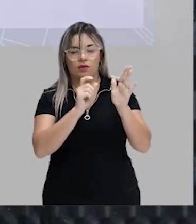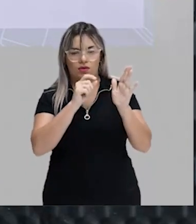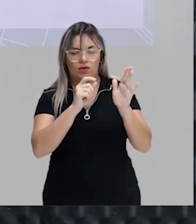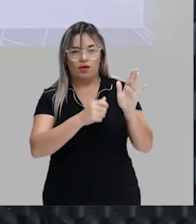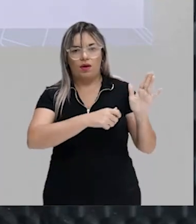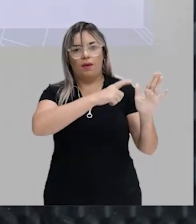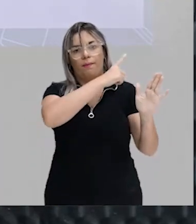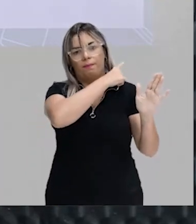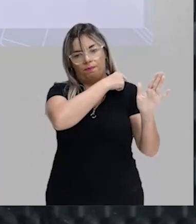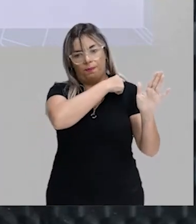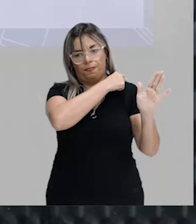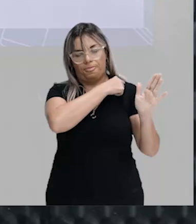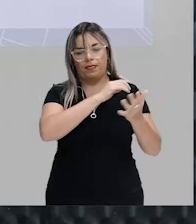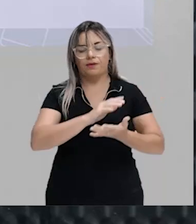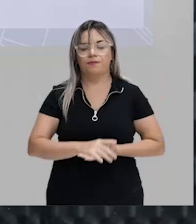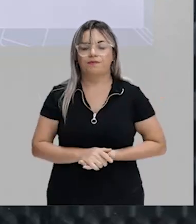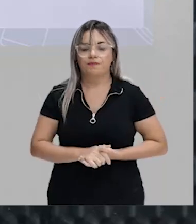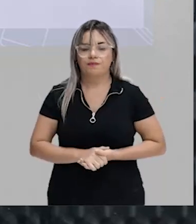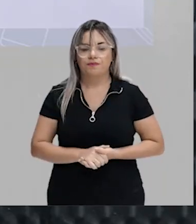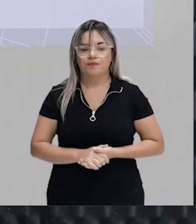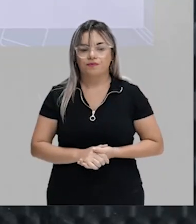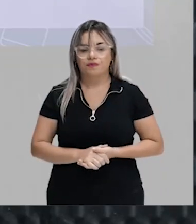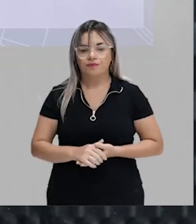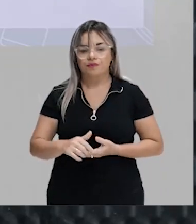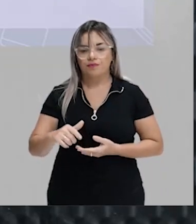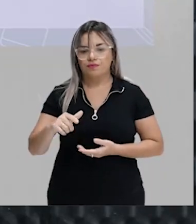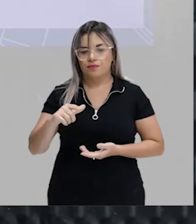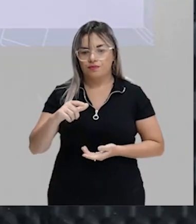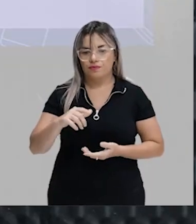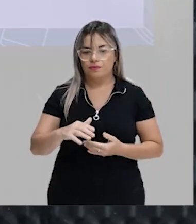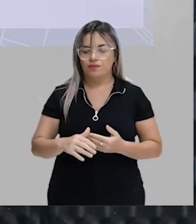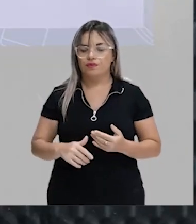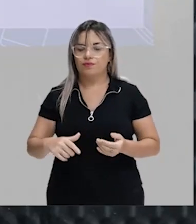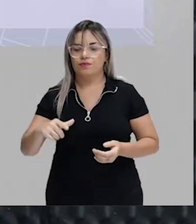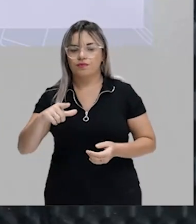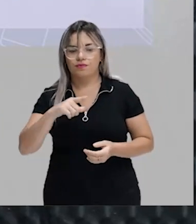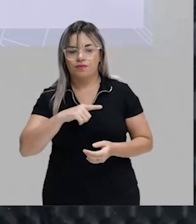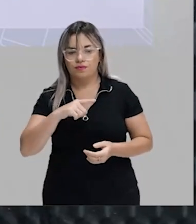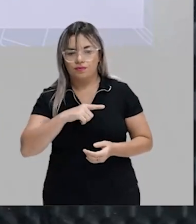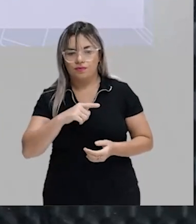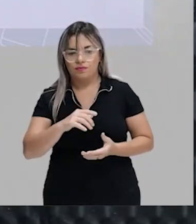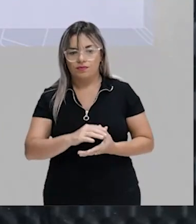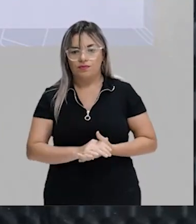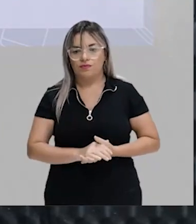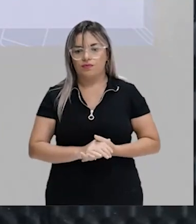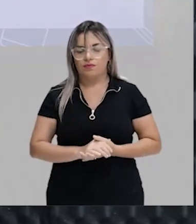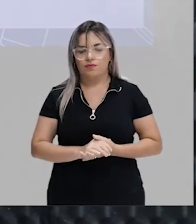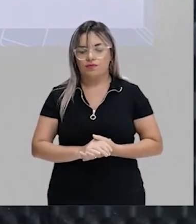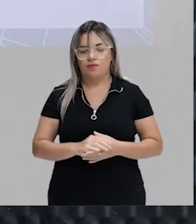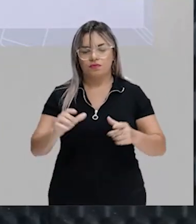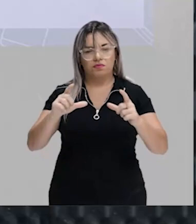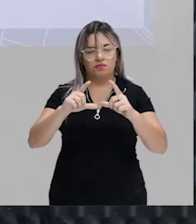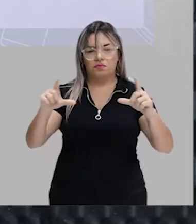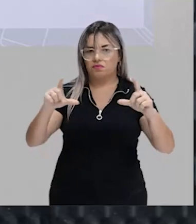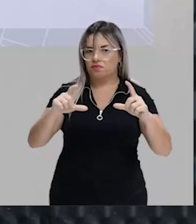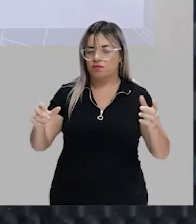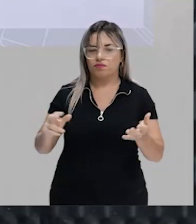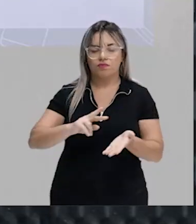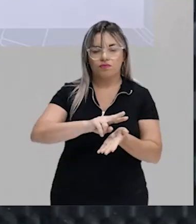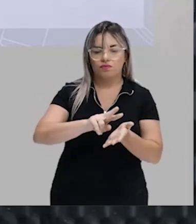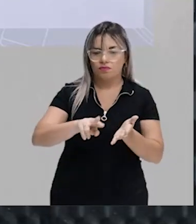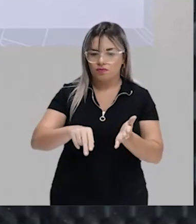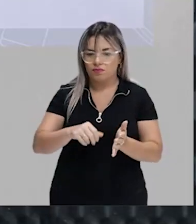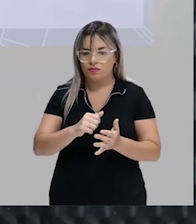primeiro ano, tá bom? Possuía 7 sílabas métricas, aí a gente tem os poemas heptassílabos, enfim. Então, as